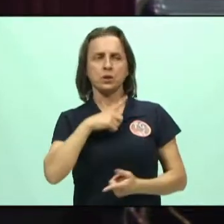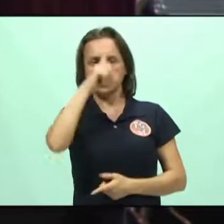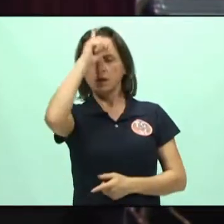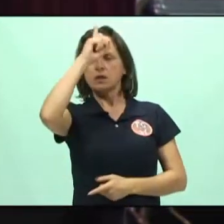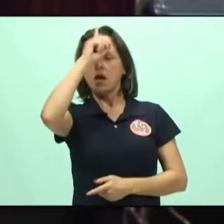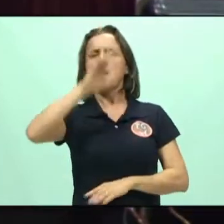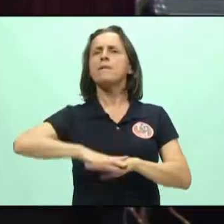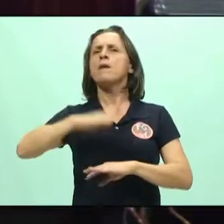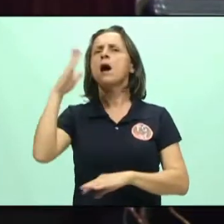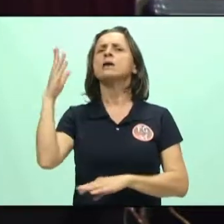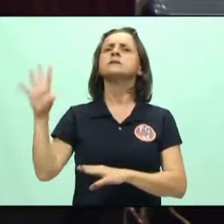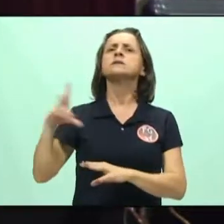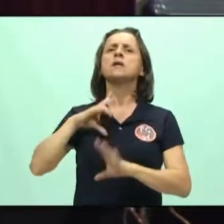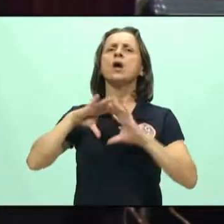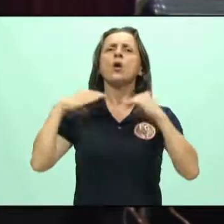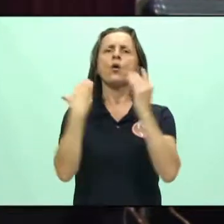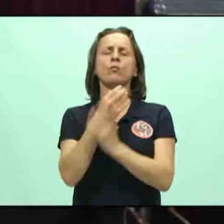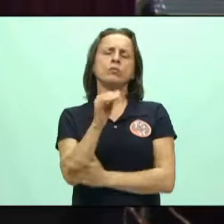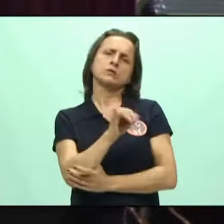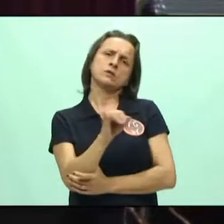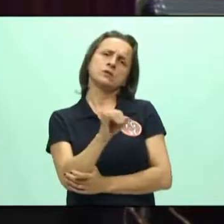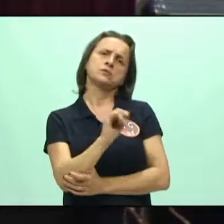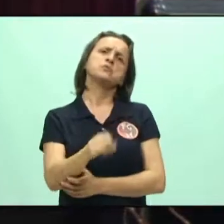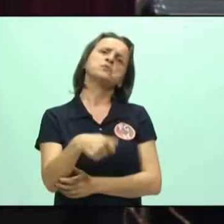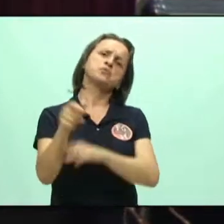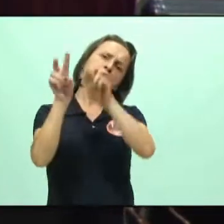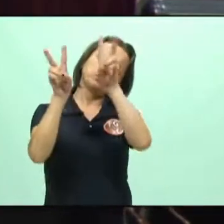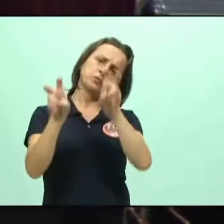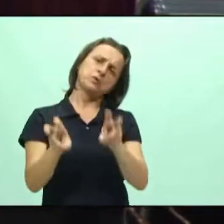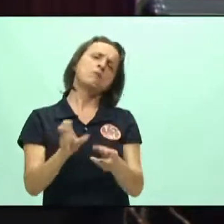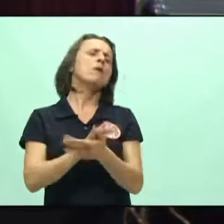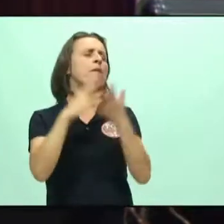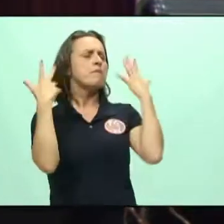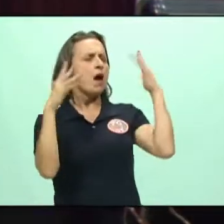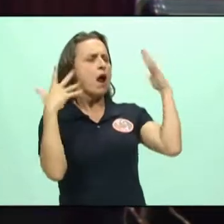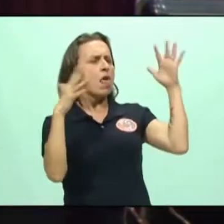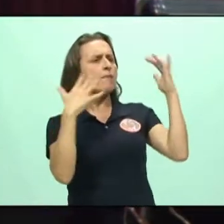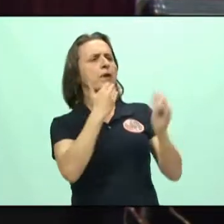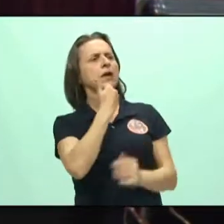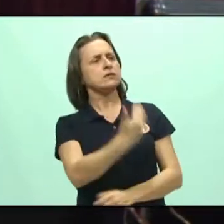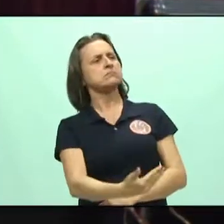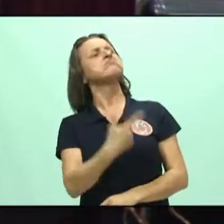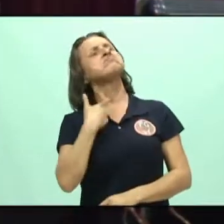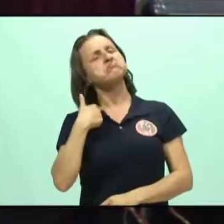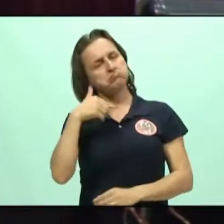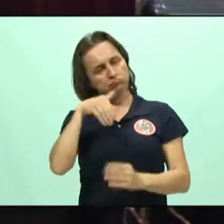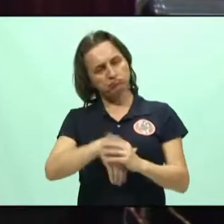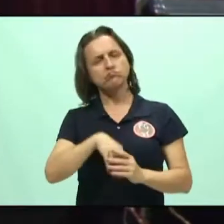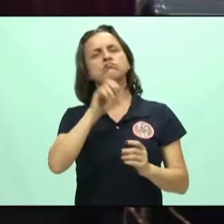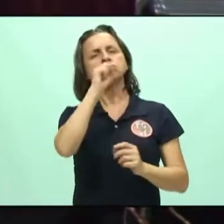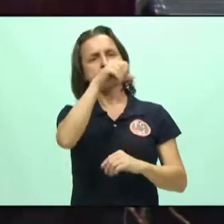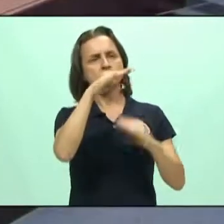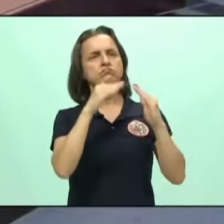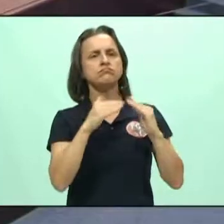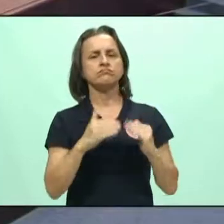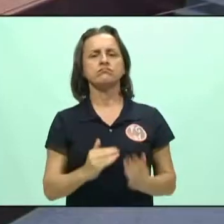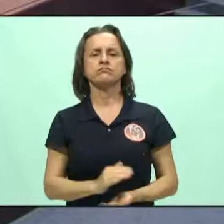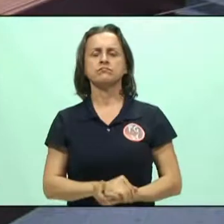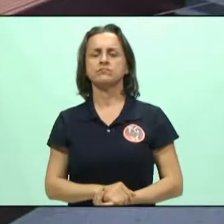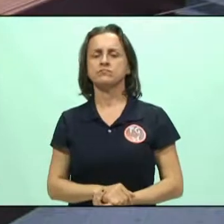recebemos da comunidade taisiense com relação ao tema Então parabéns pelo requerimento conto como Eu voto